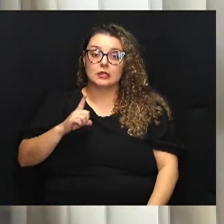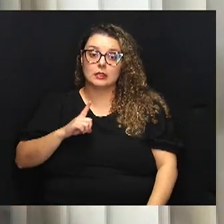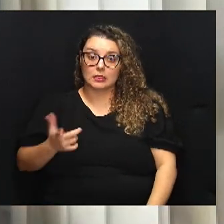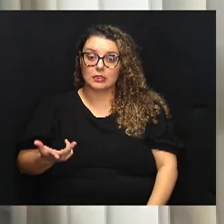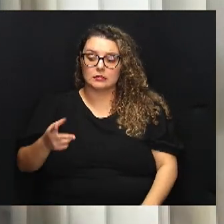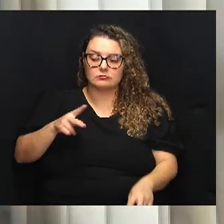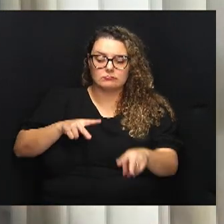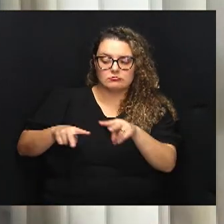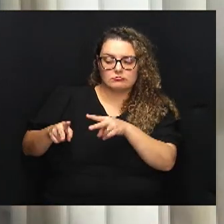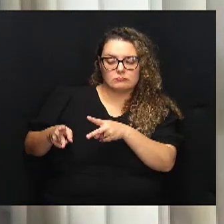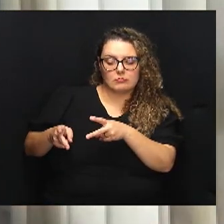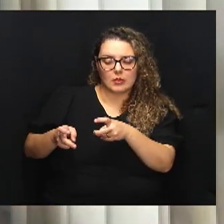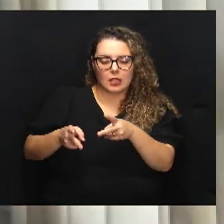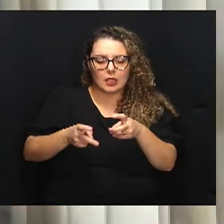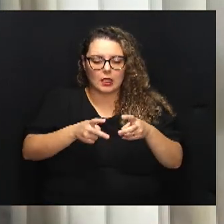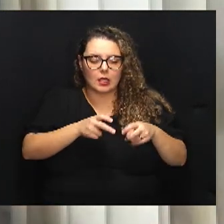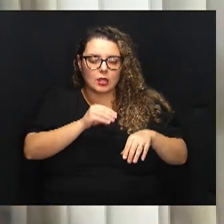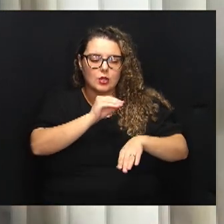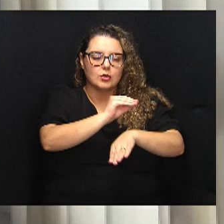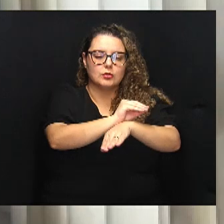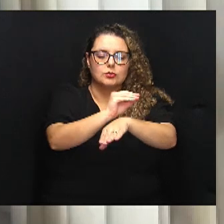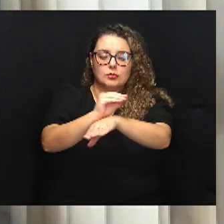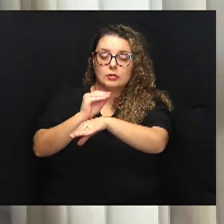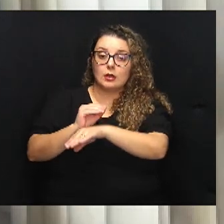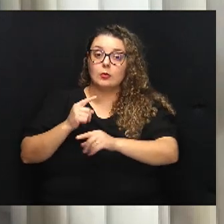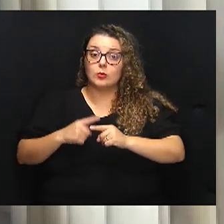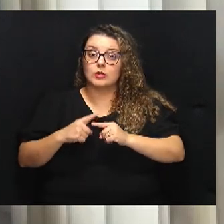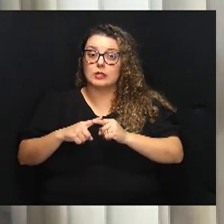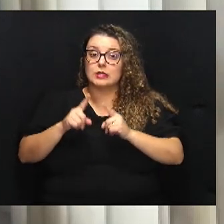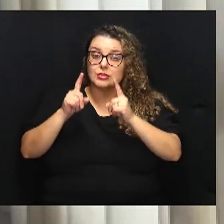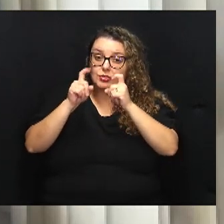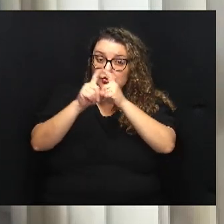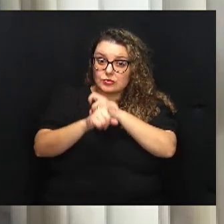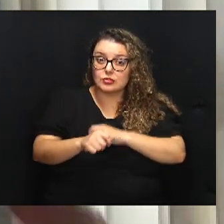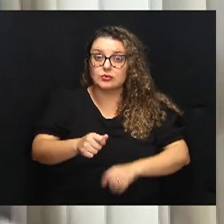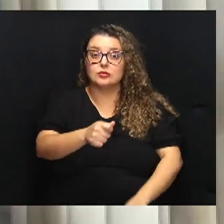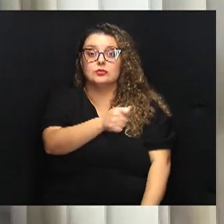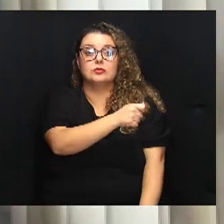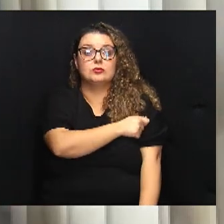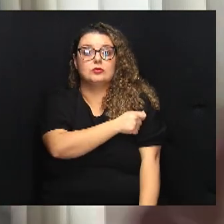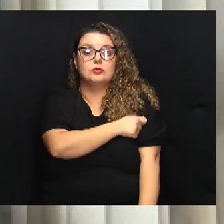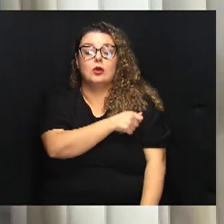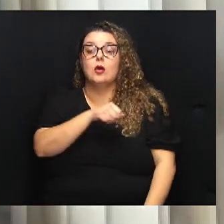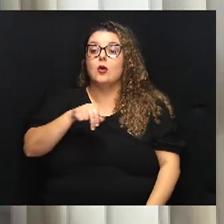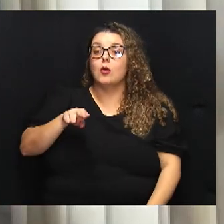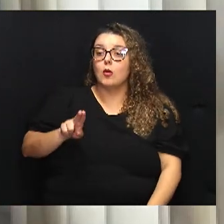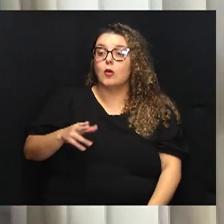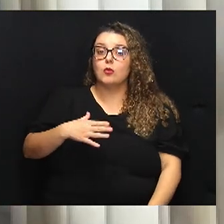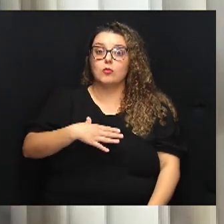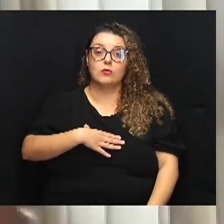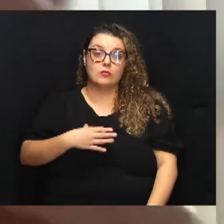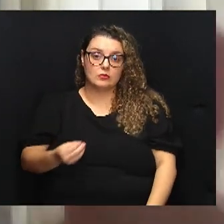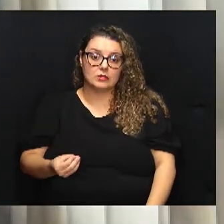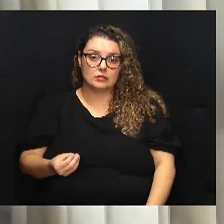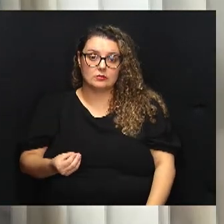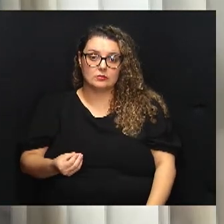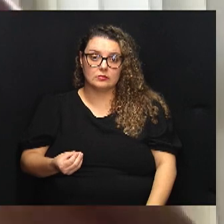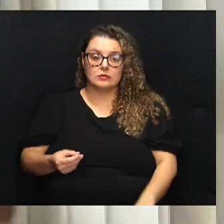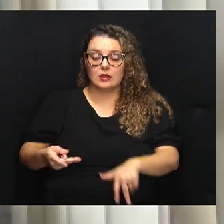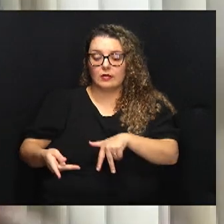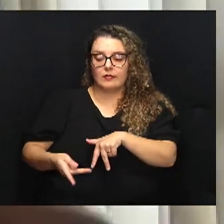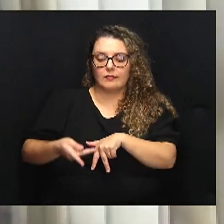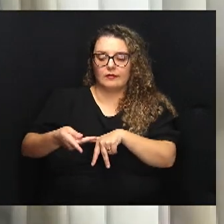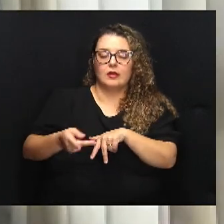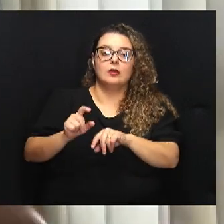pouco mais cuidadoso, porque dificilmente o aluno ou o filho vai verbalizar